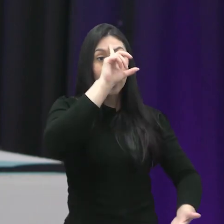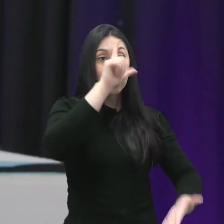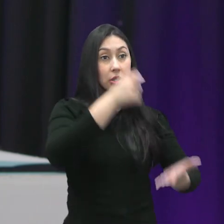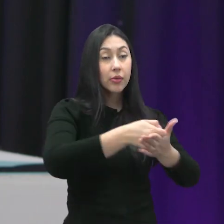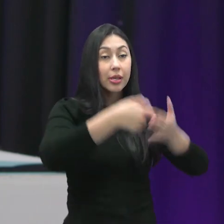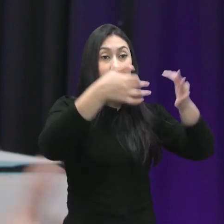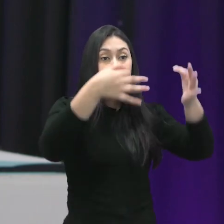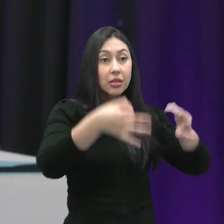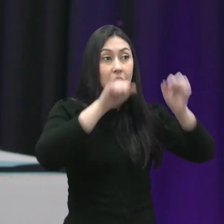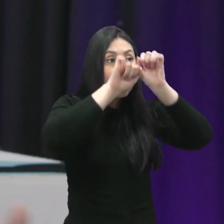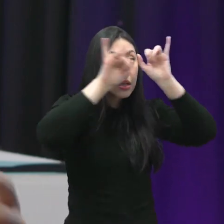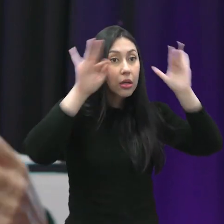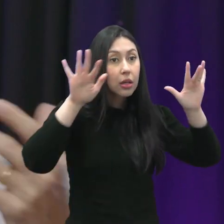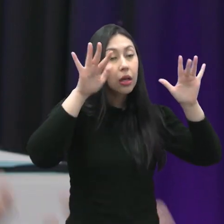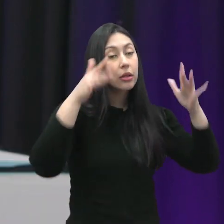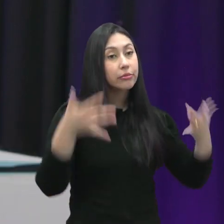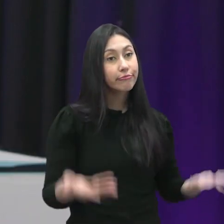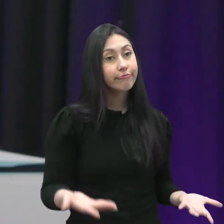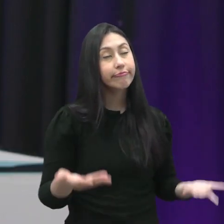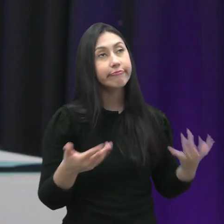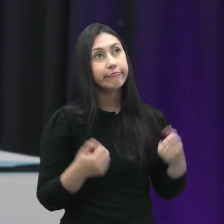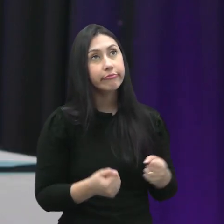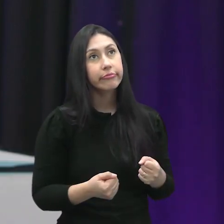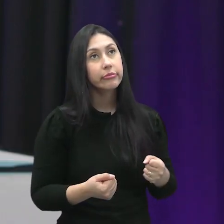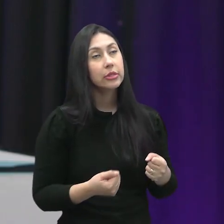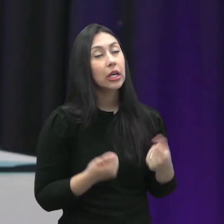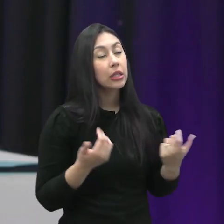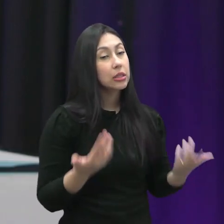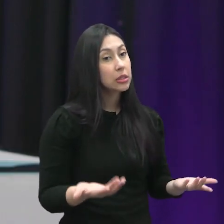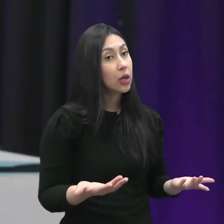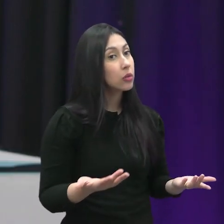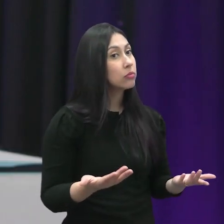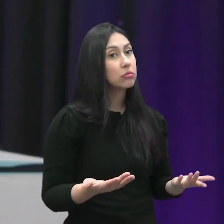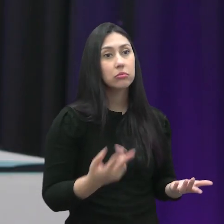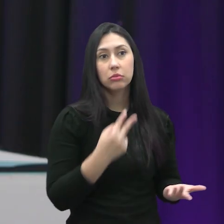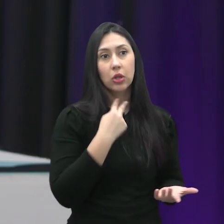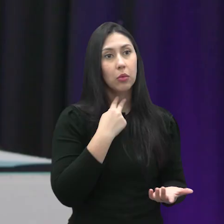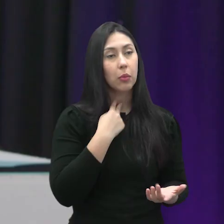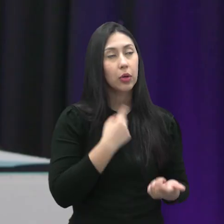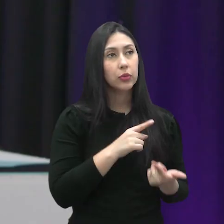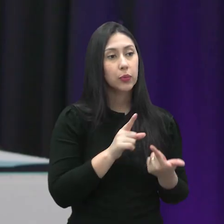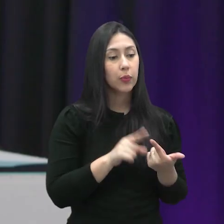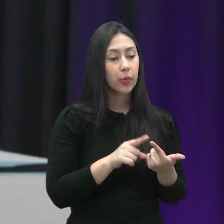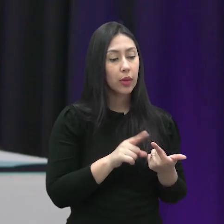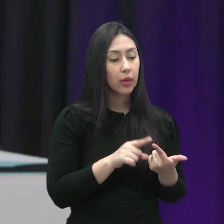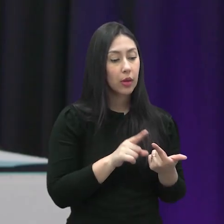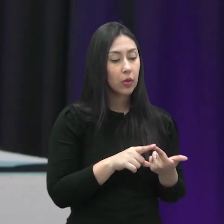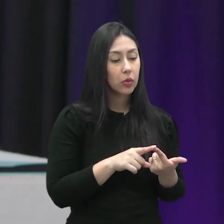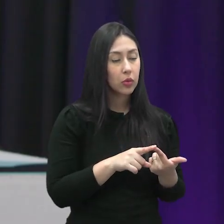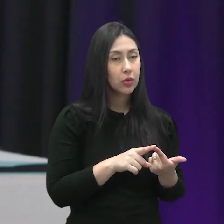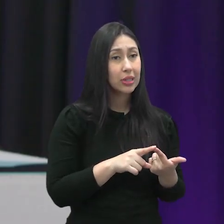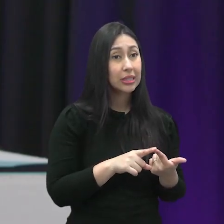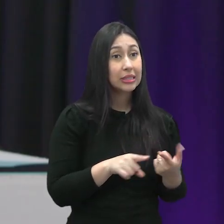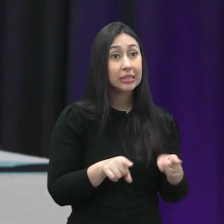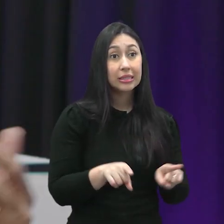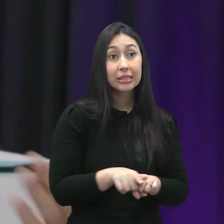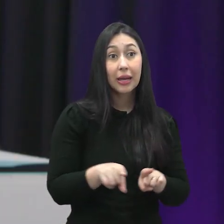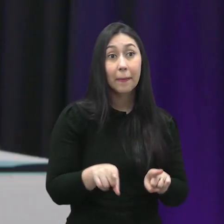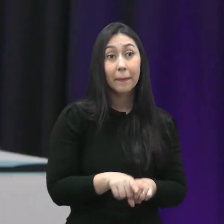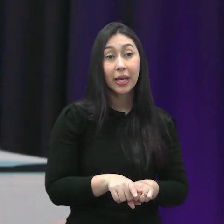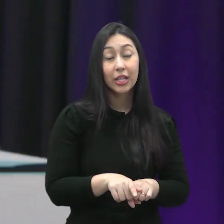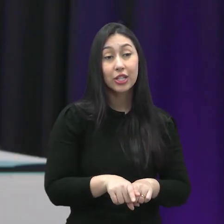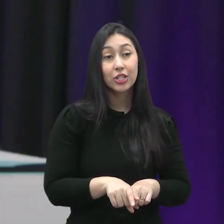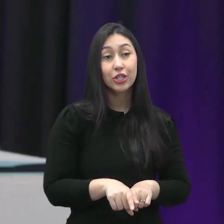permite definir com clareza aquilo que eles querem para a própria saúde. Então, esses casos a gente não faz. E em casos